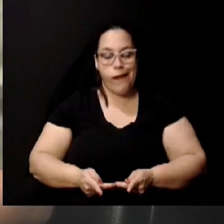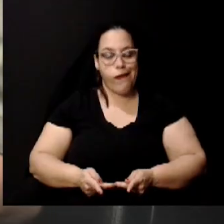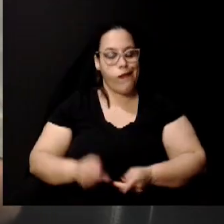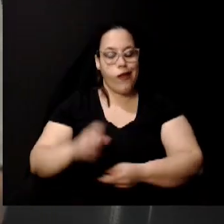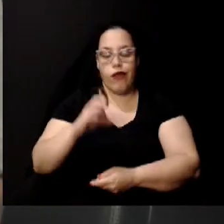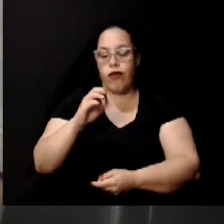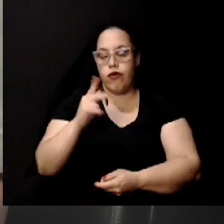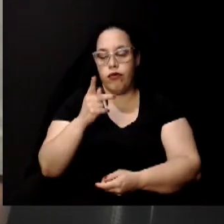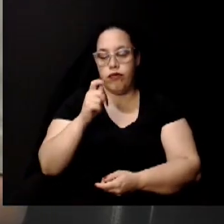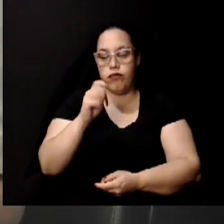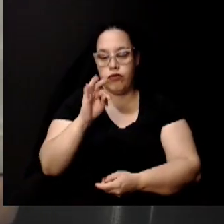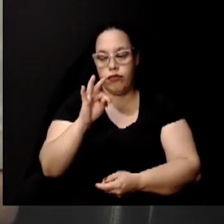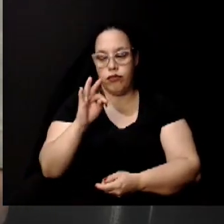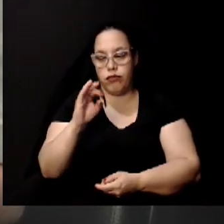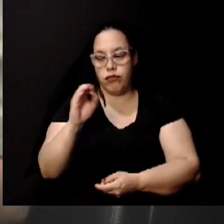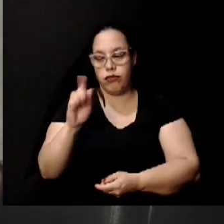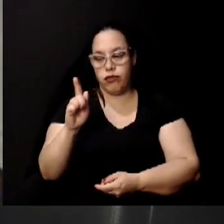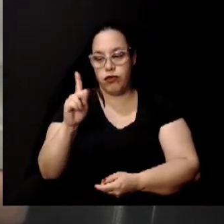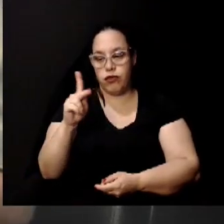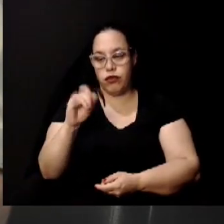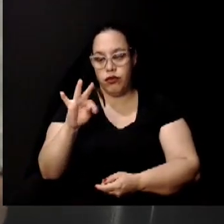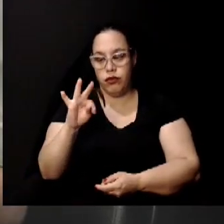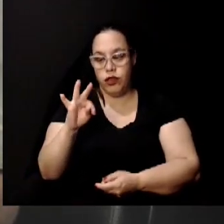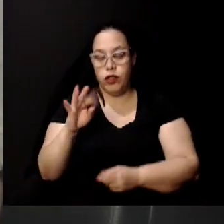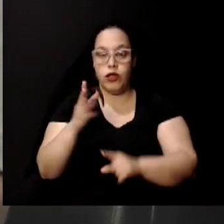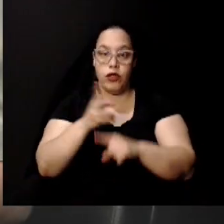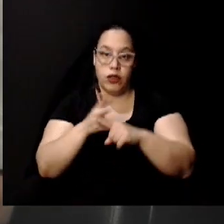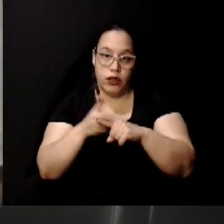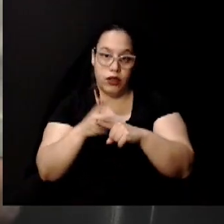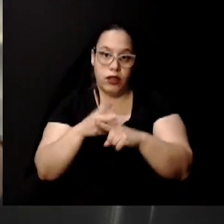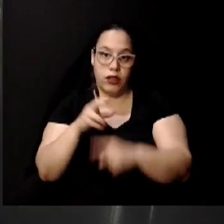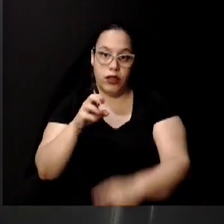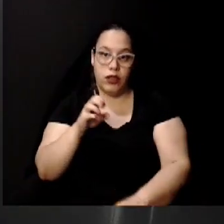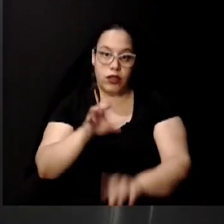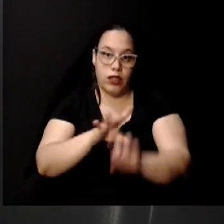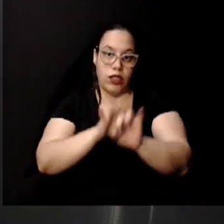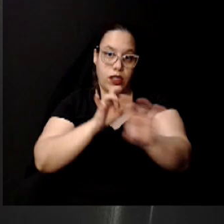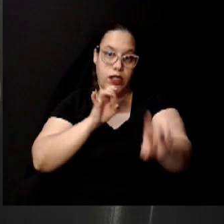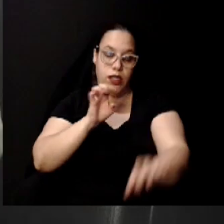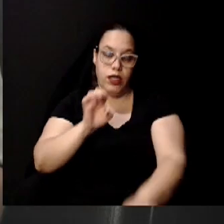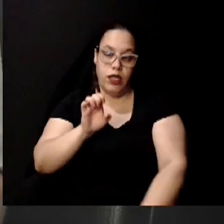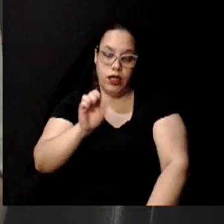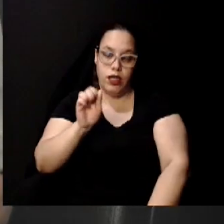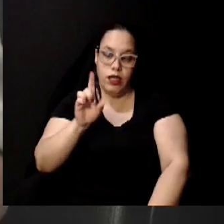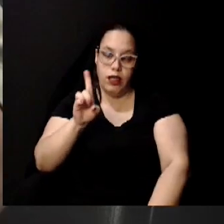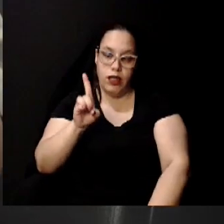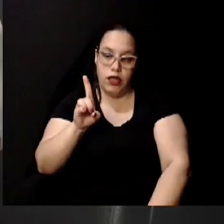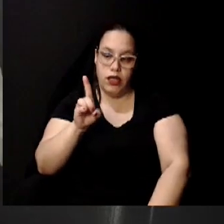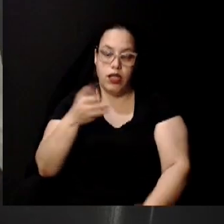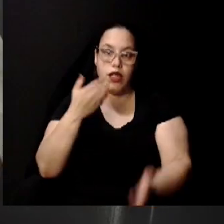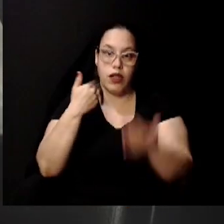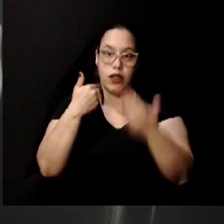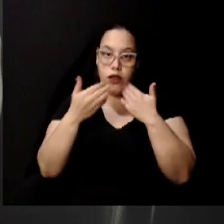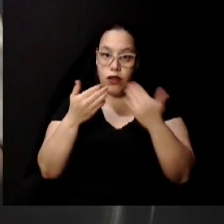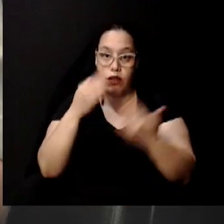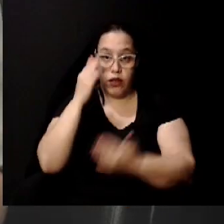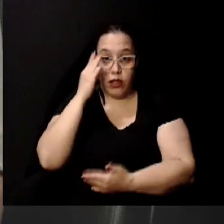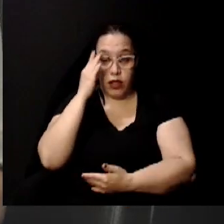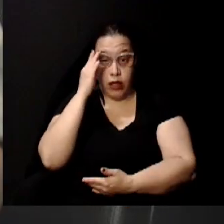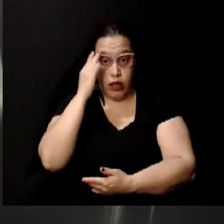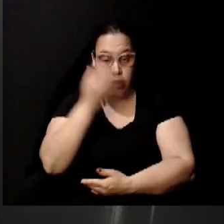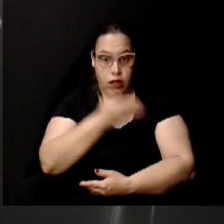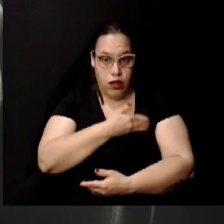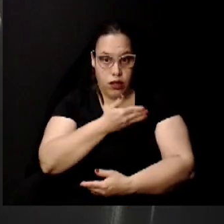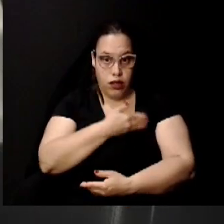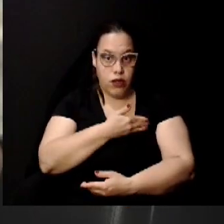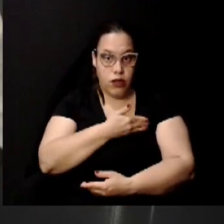tem vídeo... hoje eu sei que tem muito EAD, né? E a gente conversava esses dias com colegas que fizemos, né, que eu